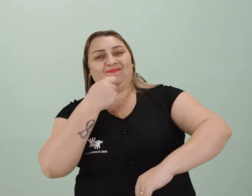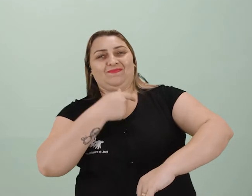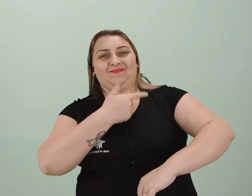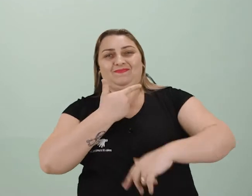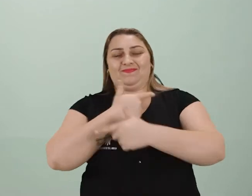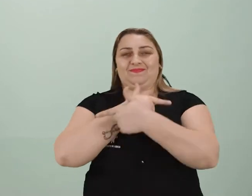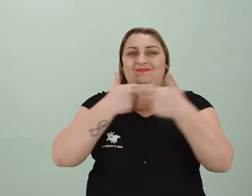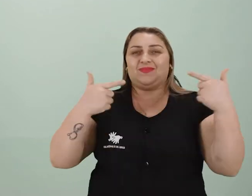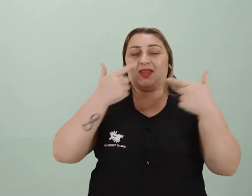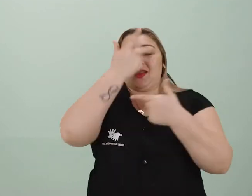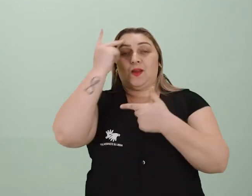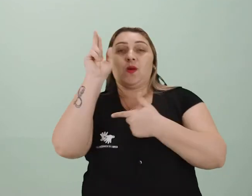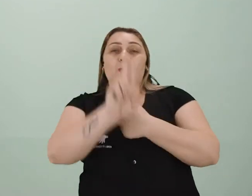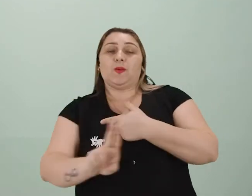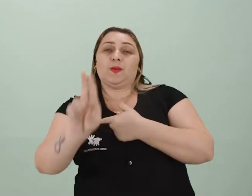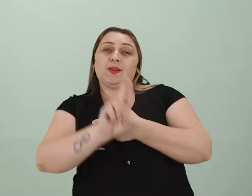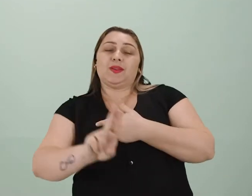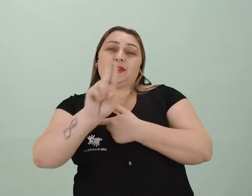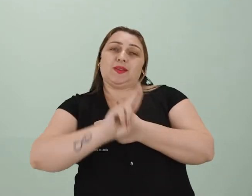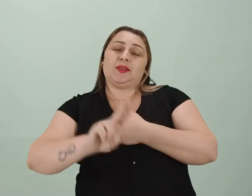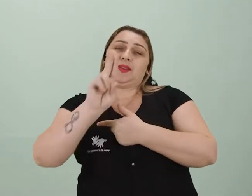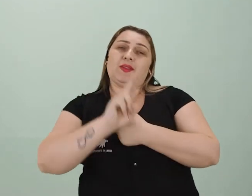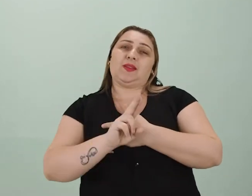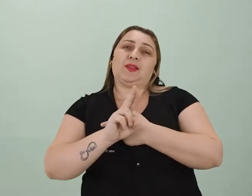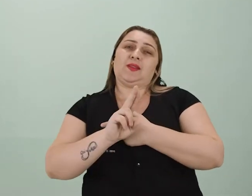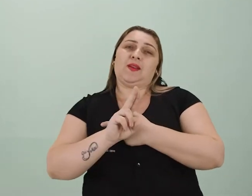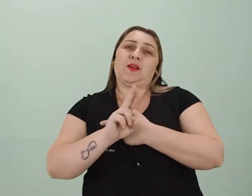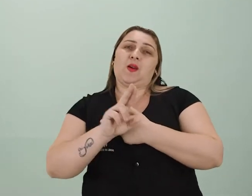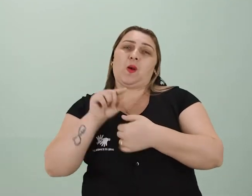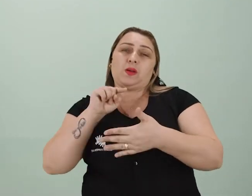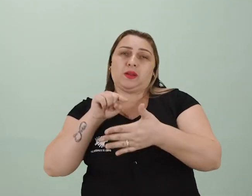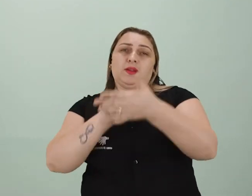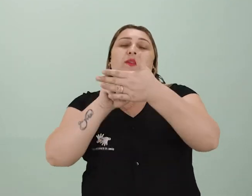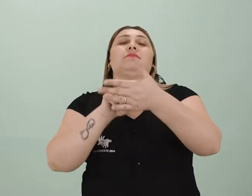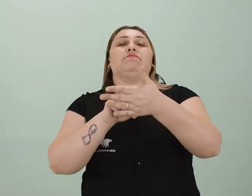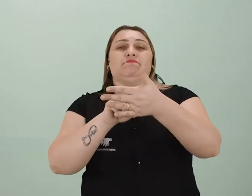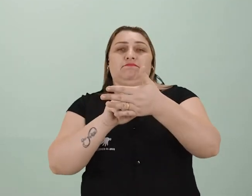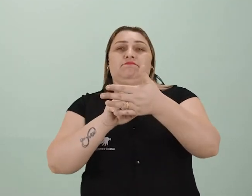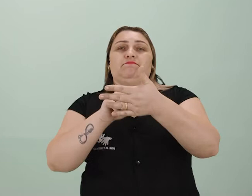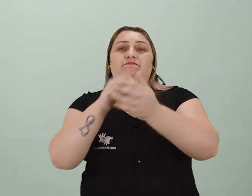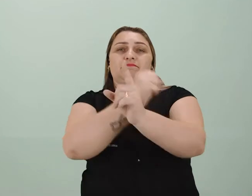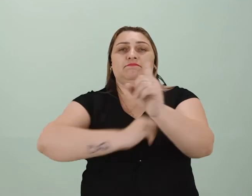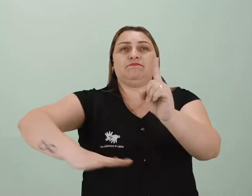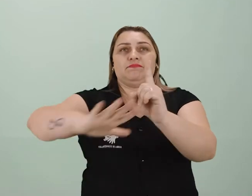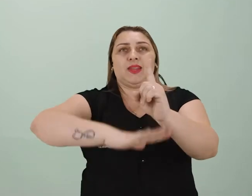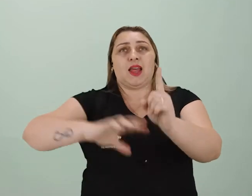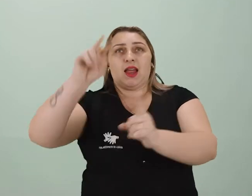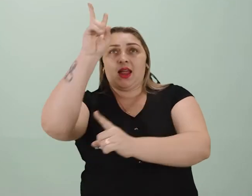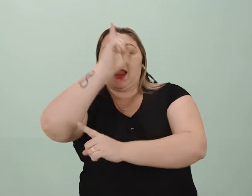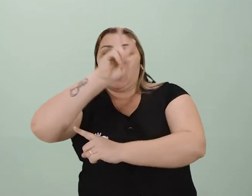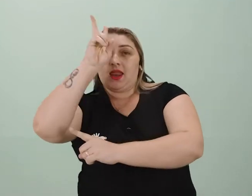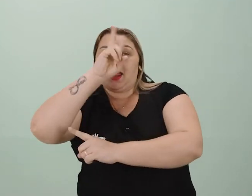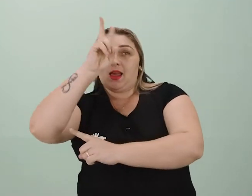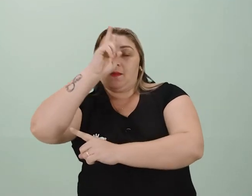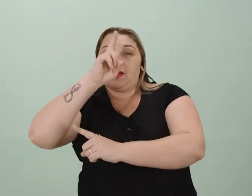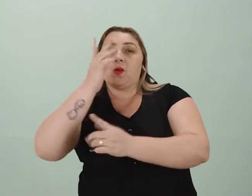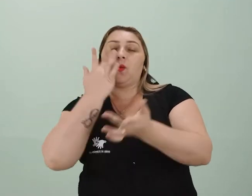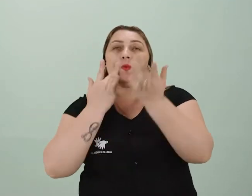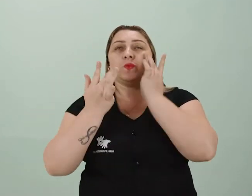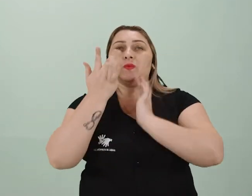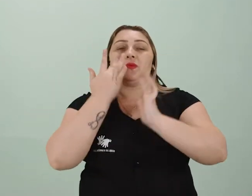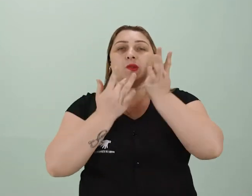E as comédias eram utilizadas muitas vezes para fazer uma crítica à própria sociedade, tá? Lembrando que o